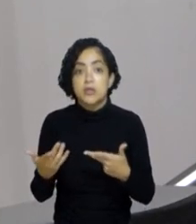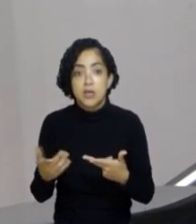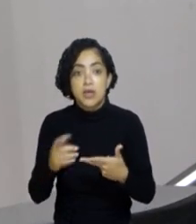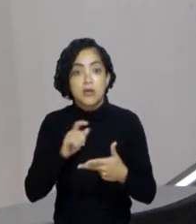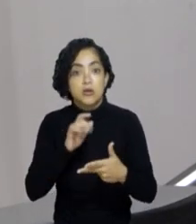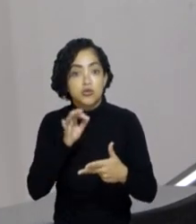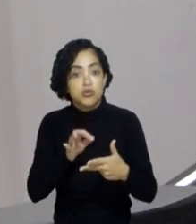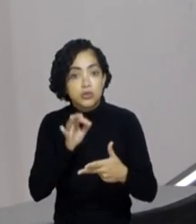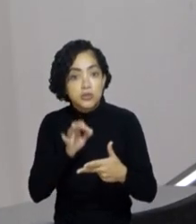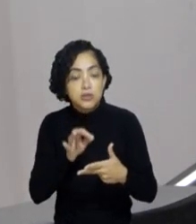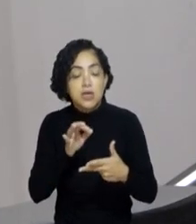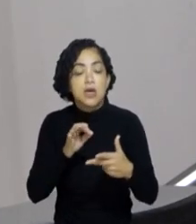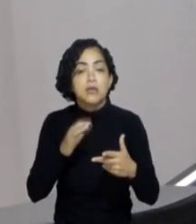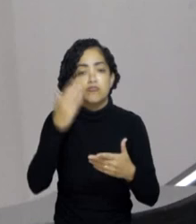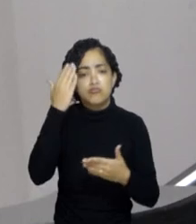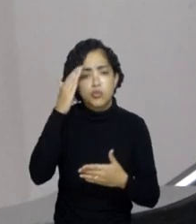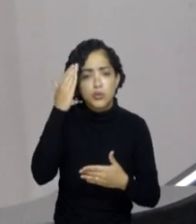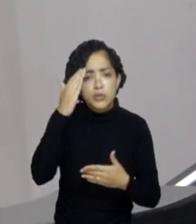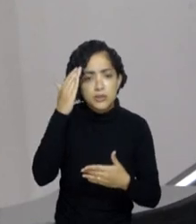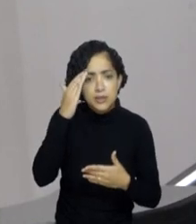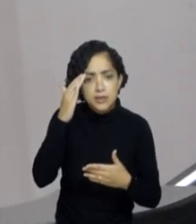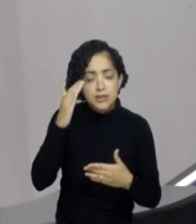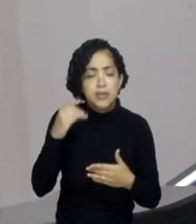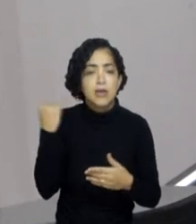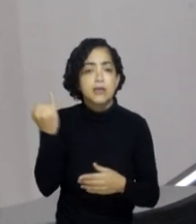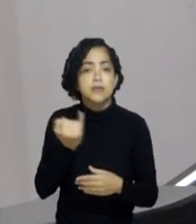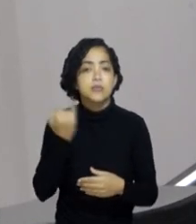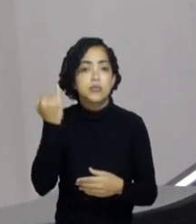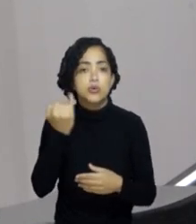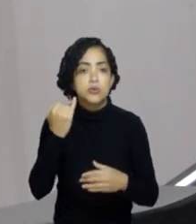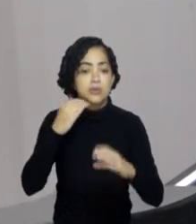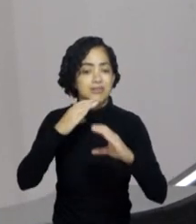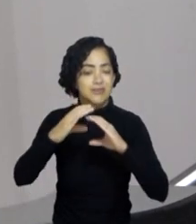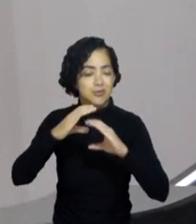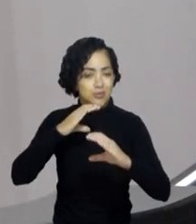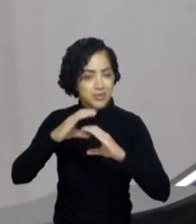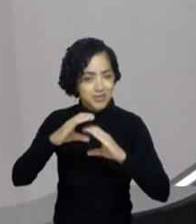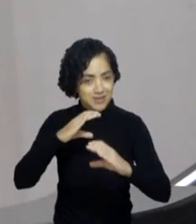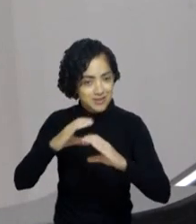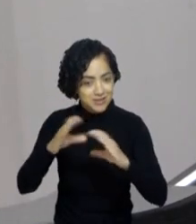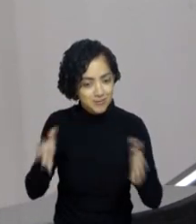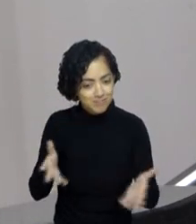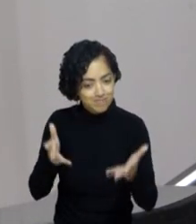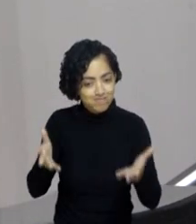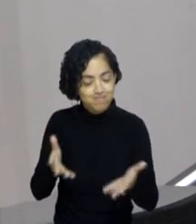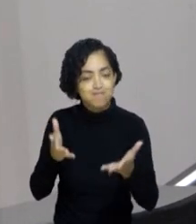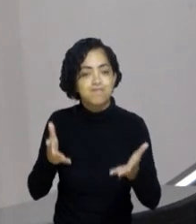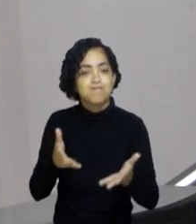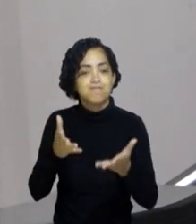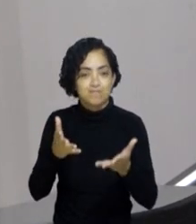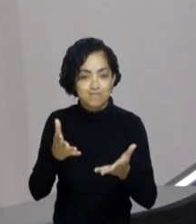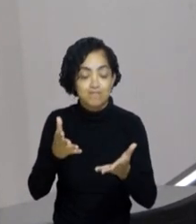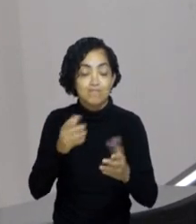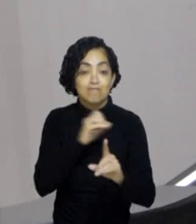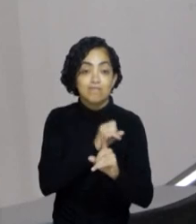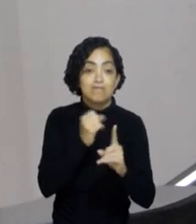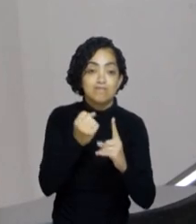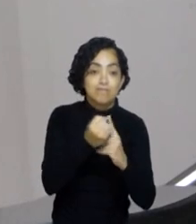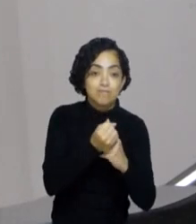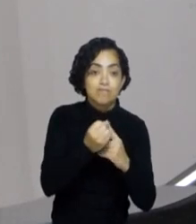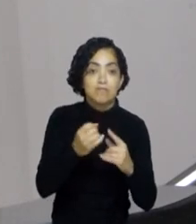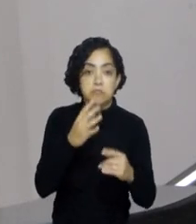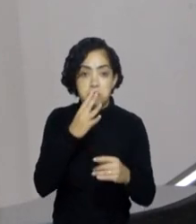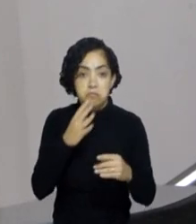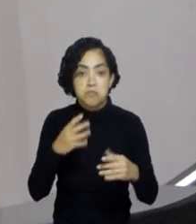Tribunal de Contas, por entenderem também a importância da comunicação para o relacionamento desses poderes com a sociedade, prestigiando